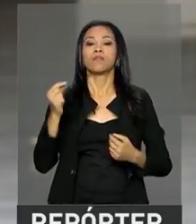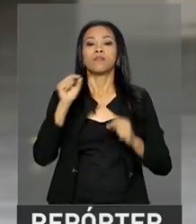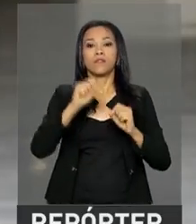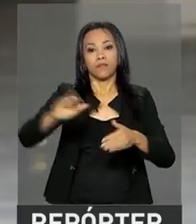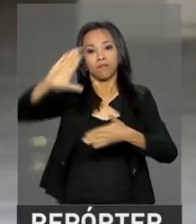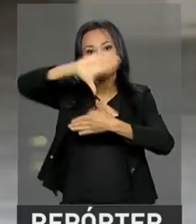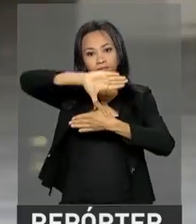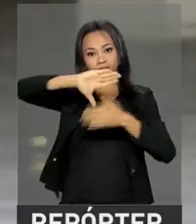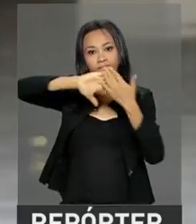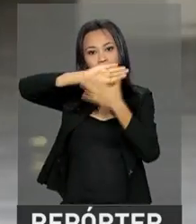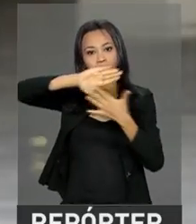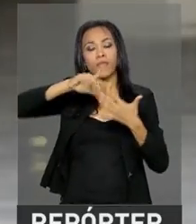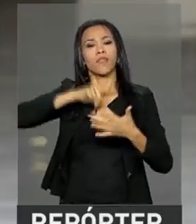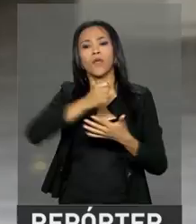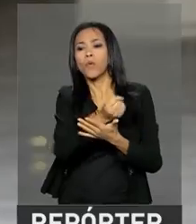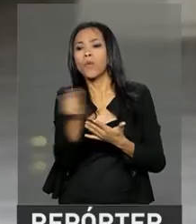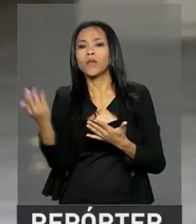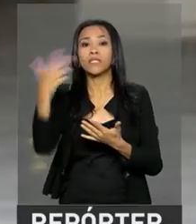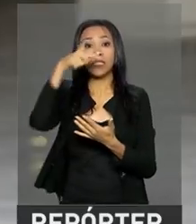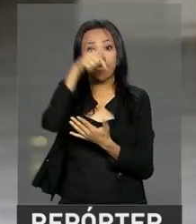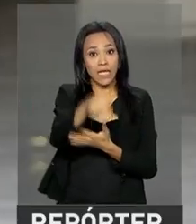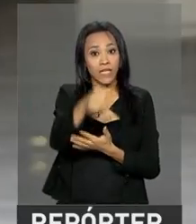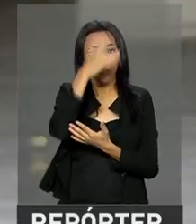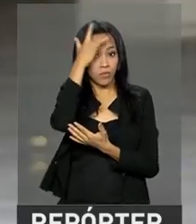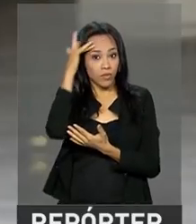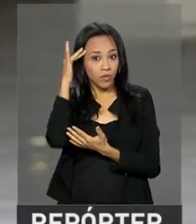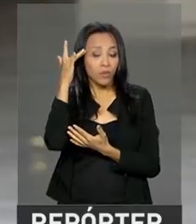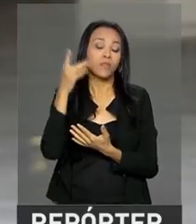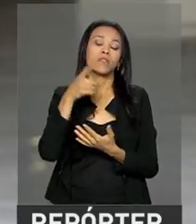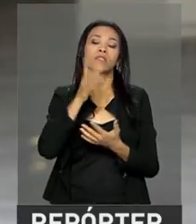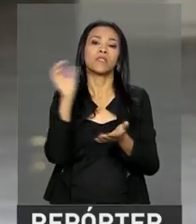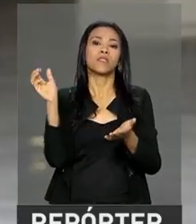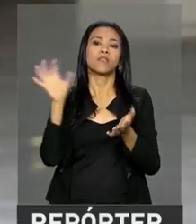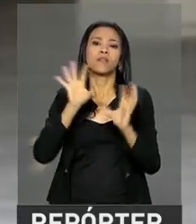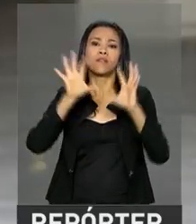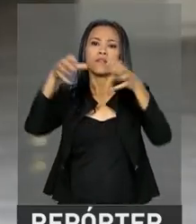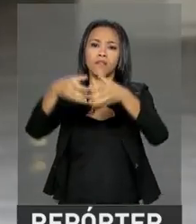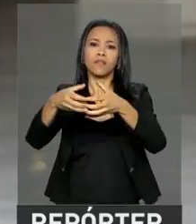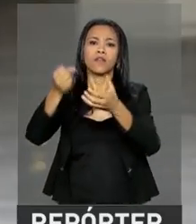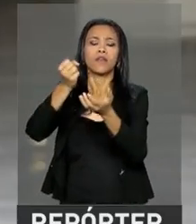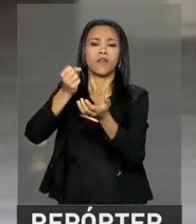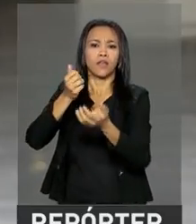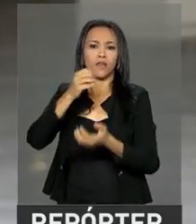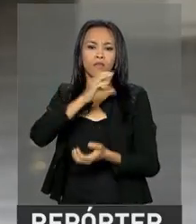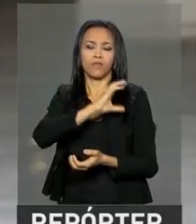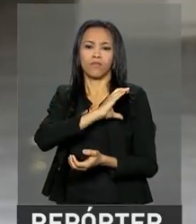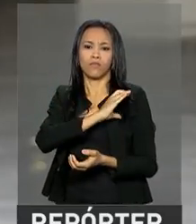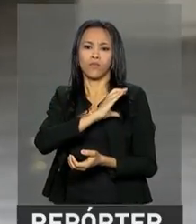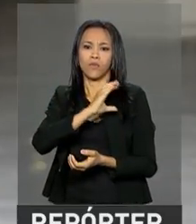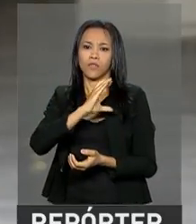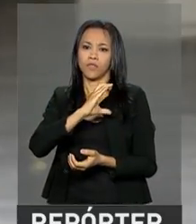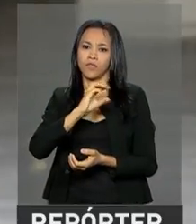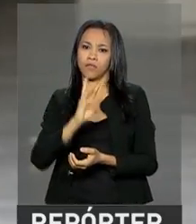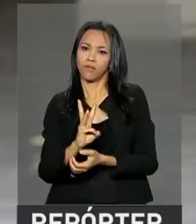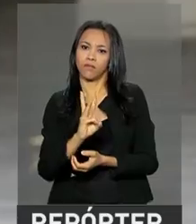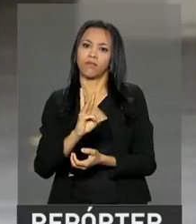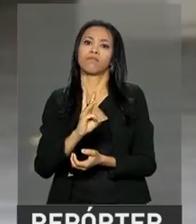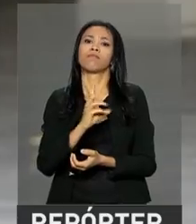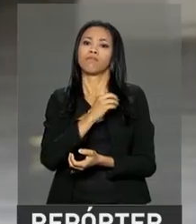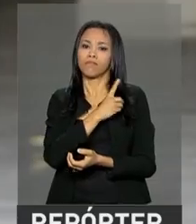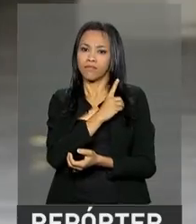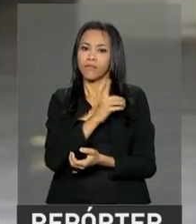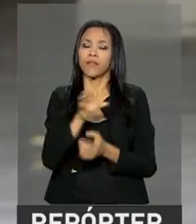sete integrantes dessa comissão e tem sede em Washington nos estados unidos nessa eleição realizada ontem três vagas